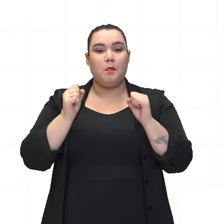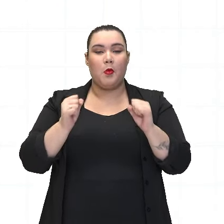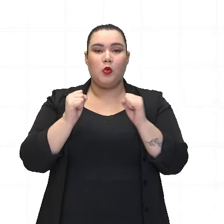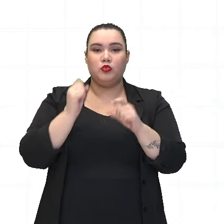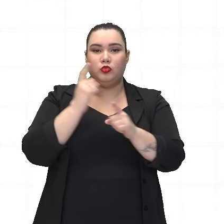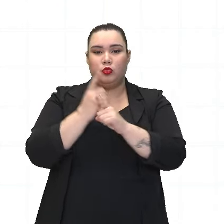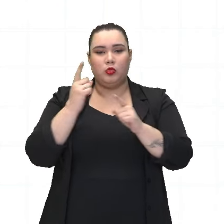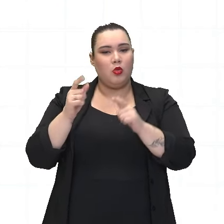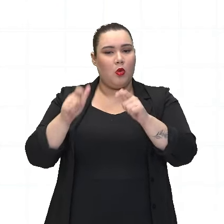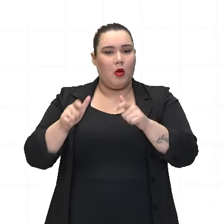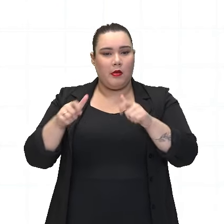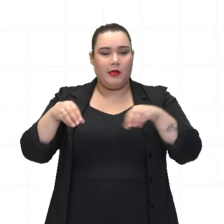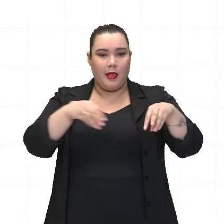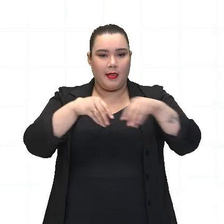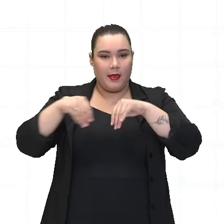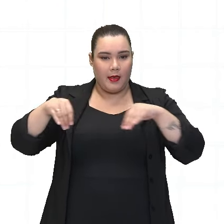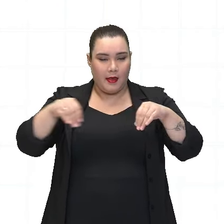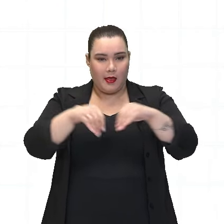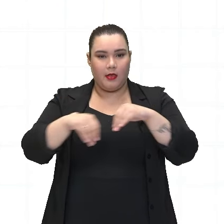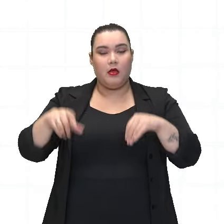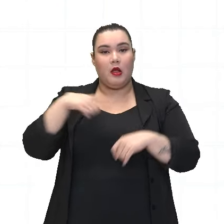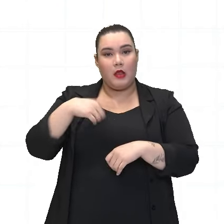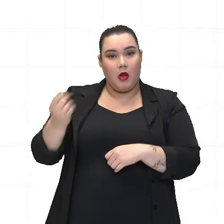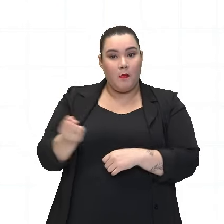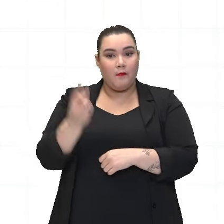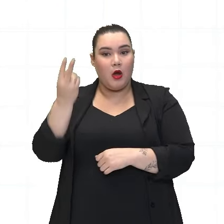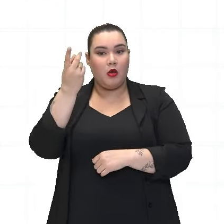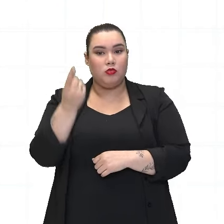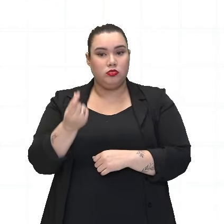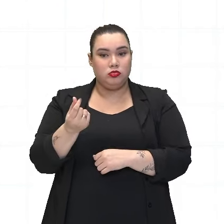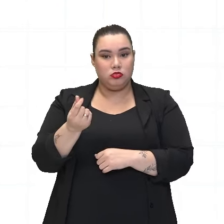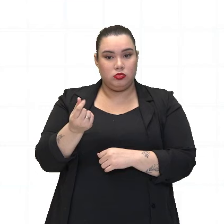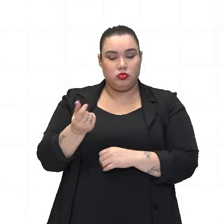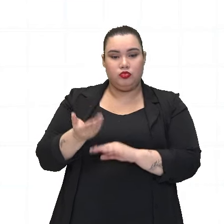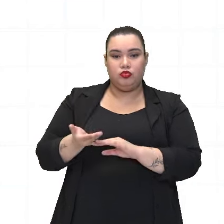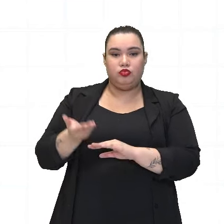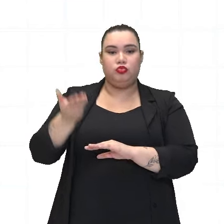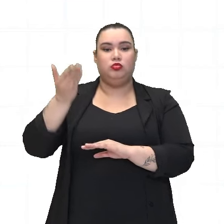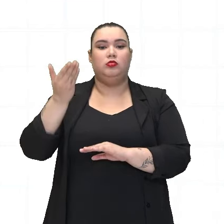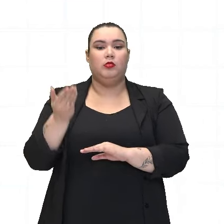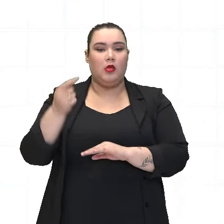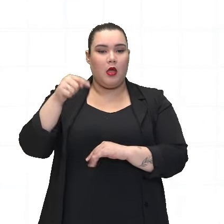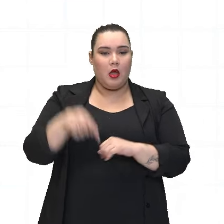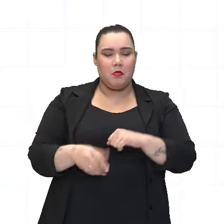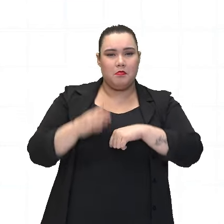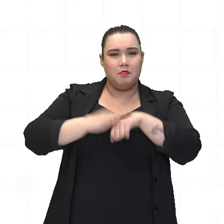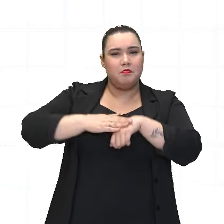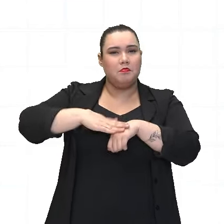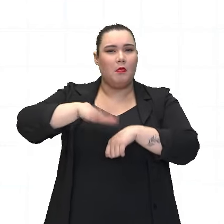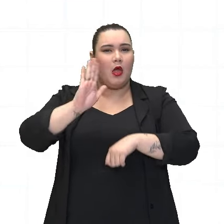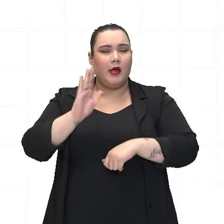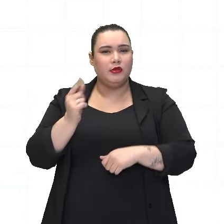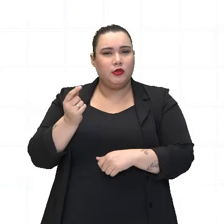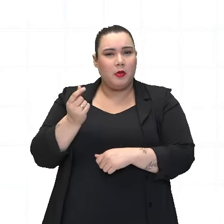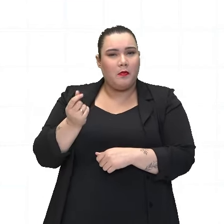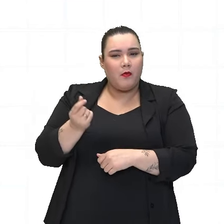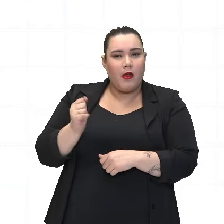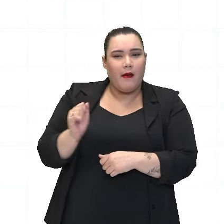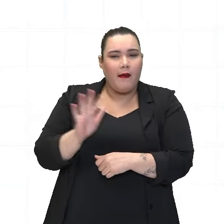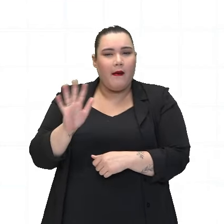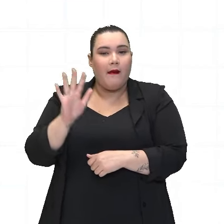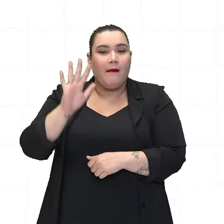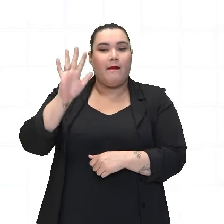em toda a superfície da Terra e possui alto valor de mercado, sendo considerado uma das mais valiosas